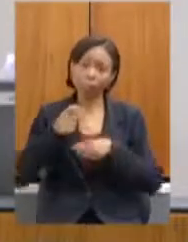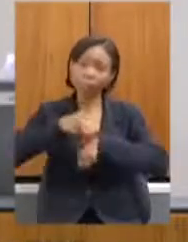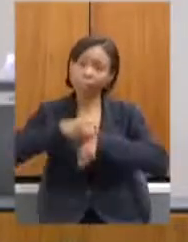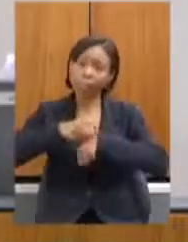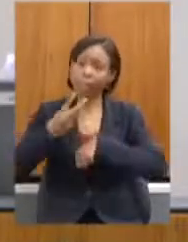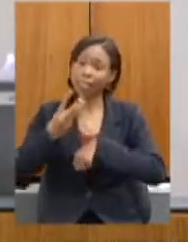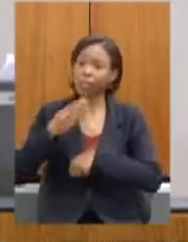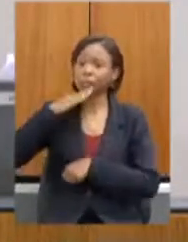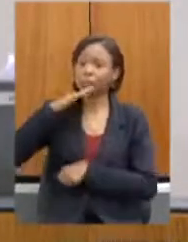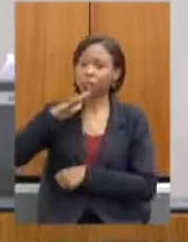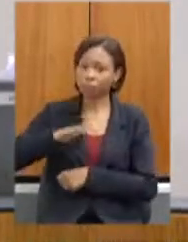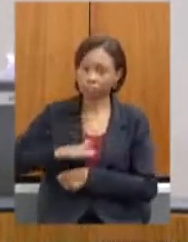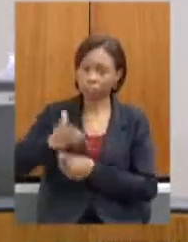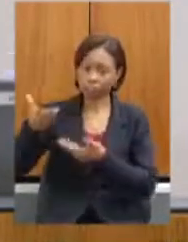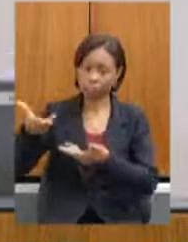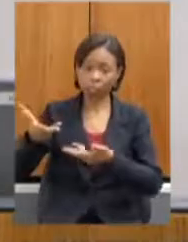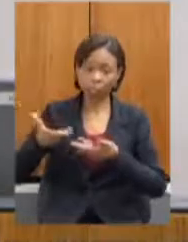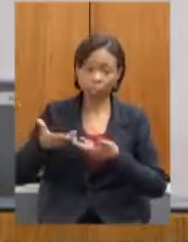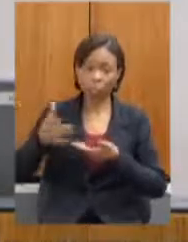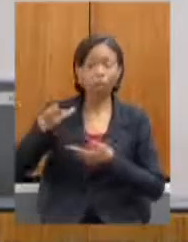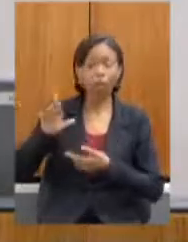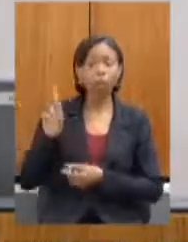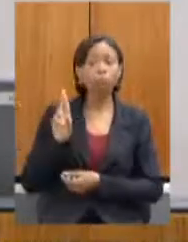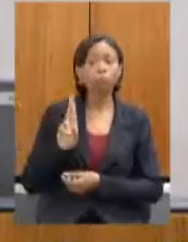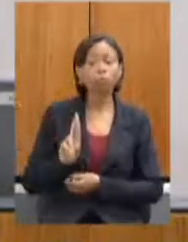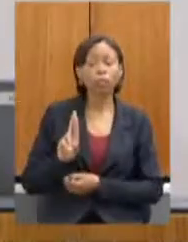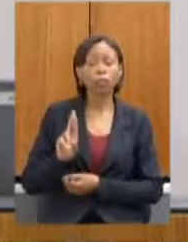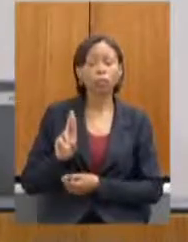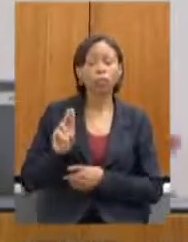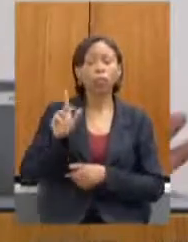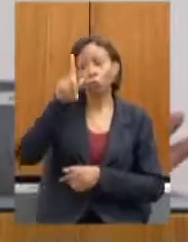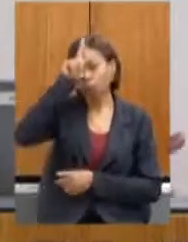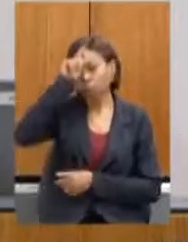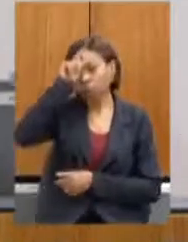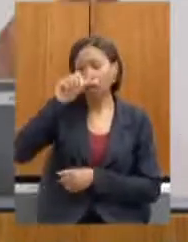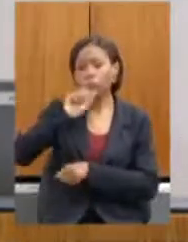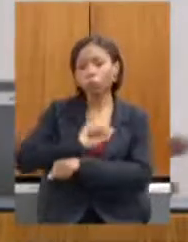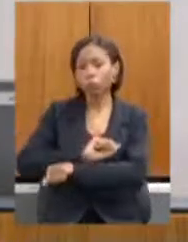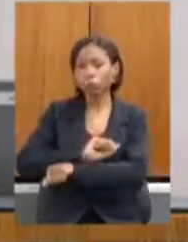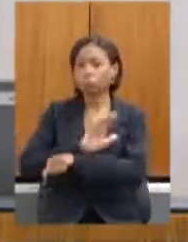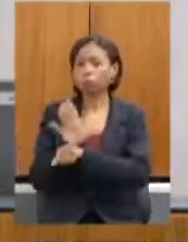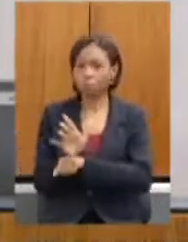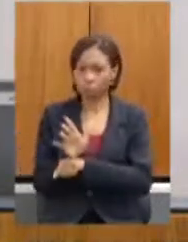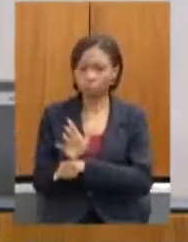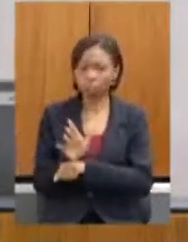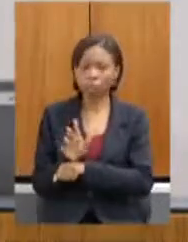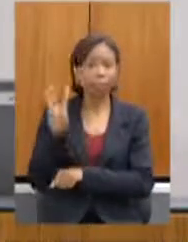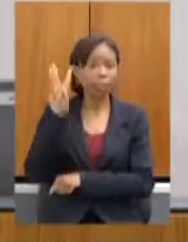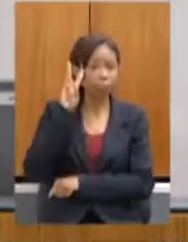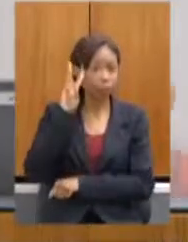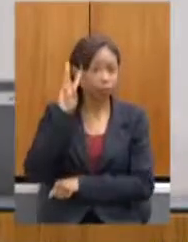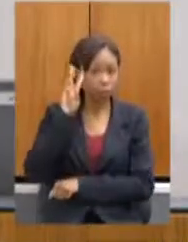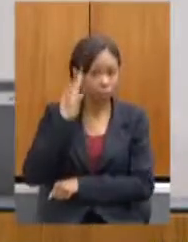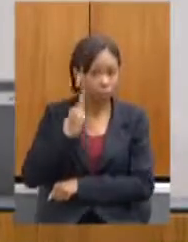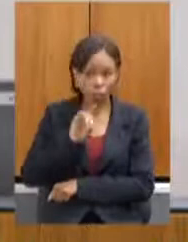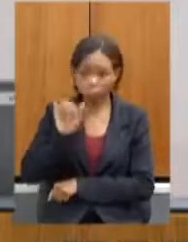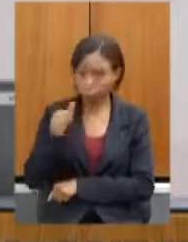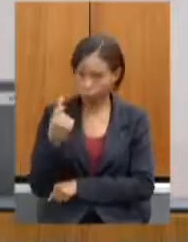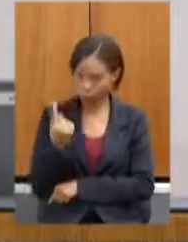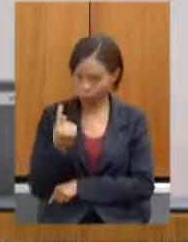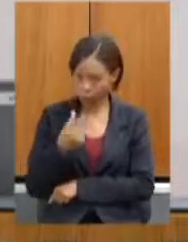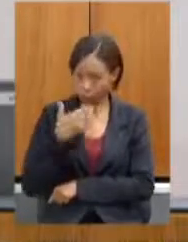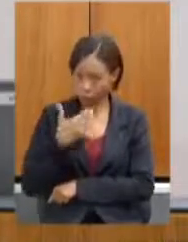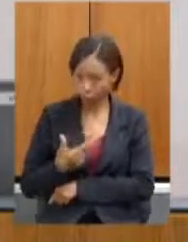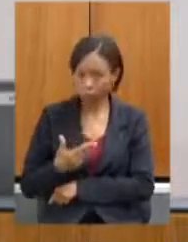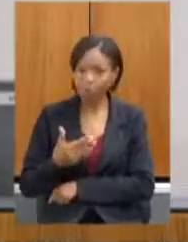horas os representantes do Hospital Universitário de Montes Claros às 15horas do terça-feira dia primeiro e as 16